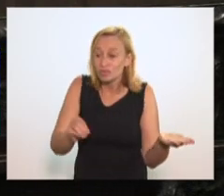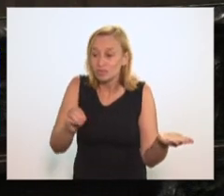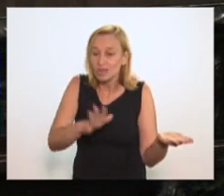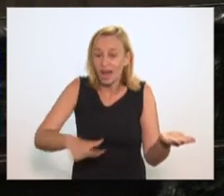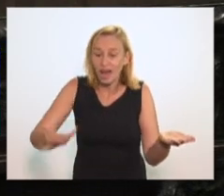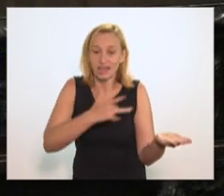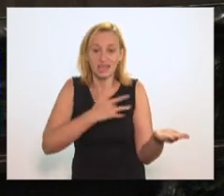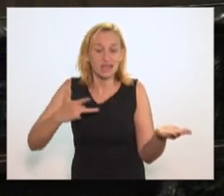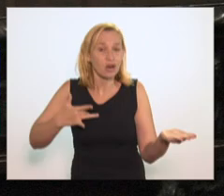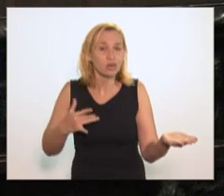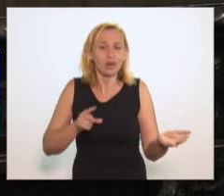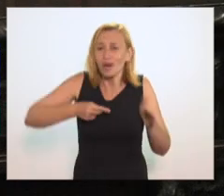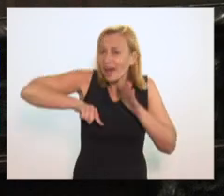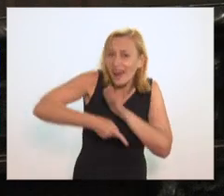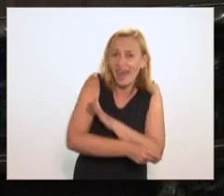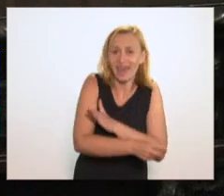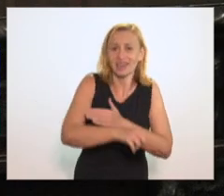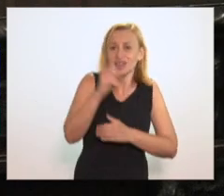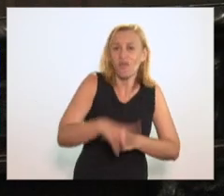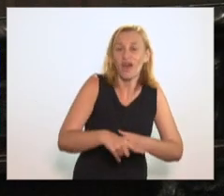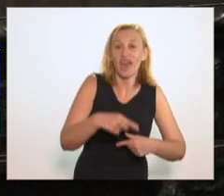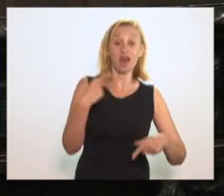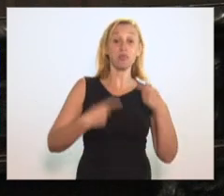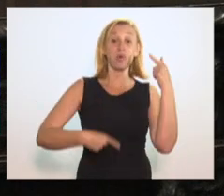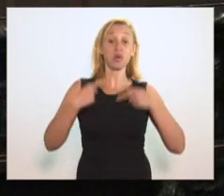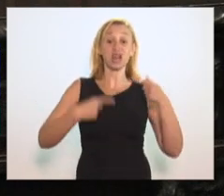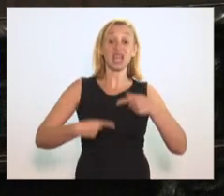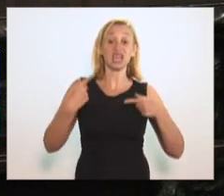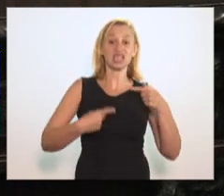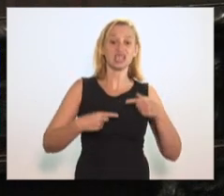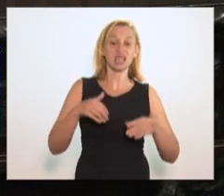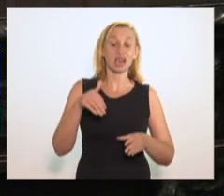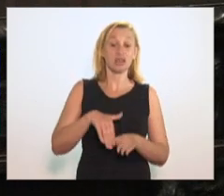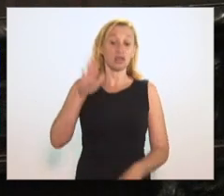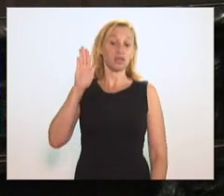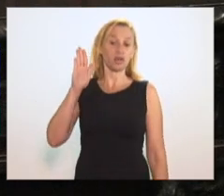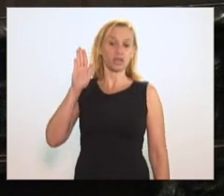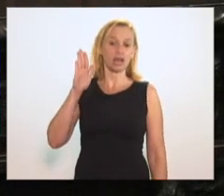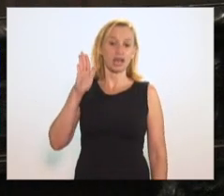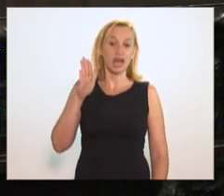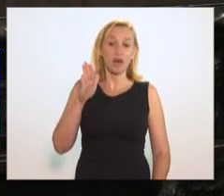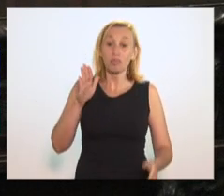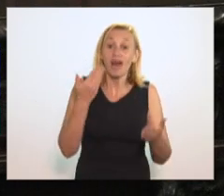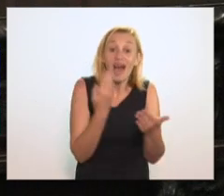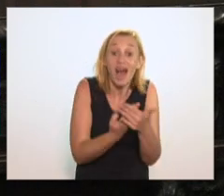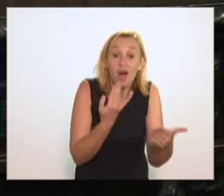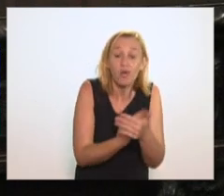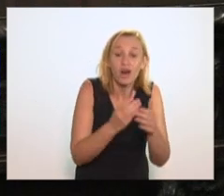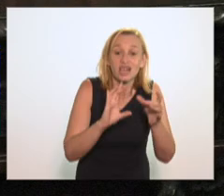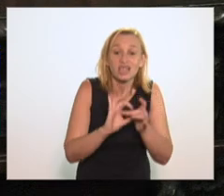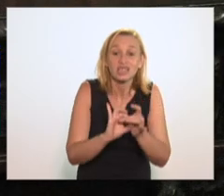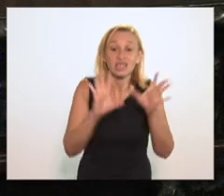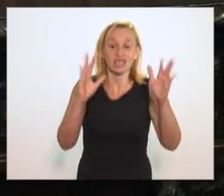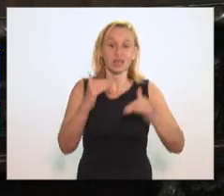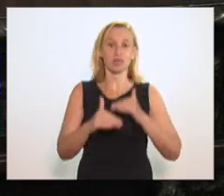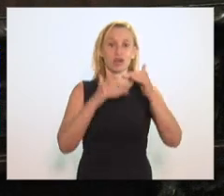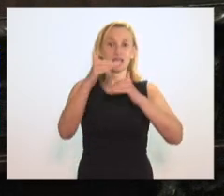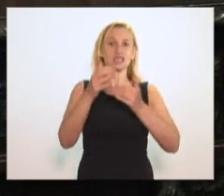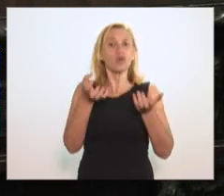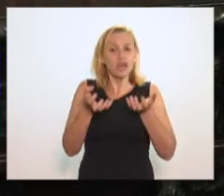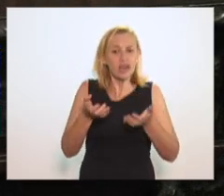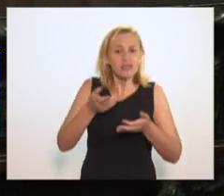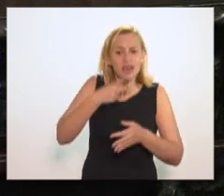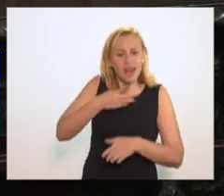política partidária senhor presidente isso aqui é uma aula de democracia e aí eu quero ir além